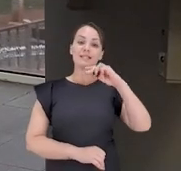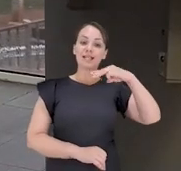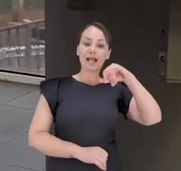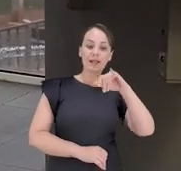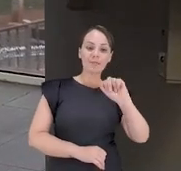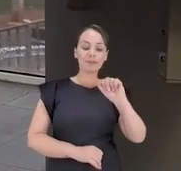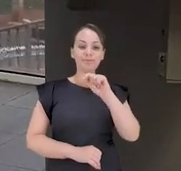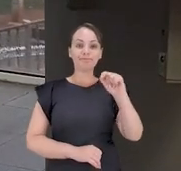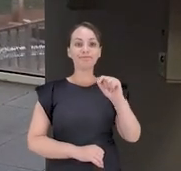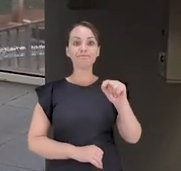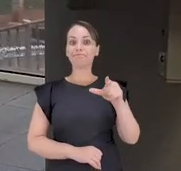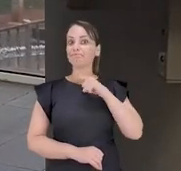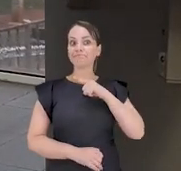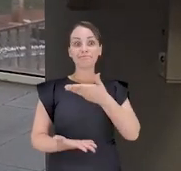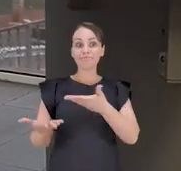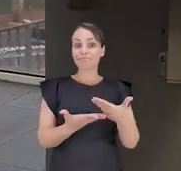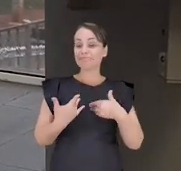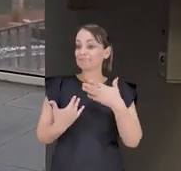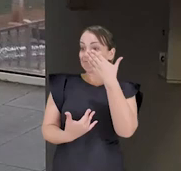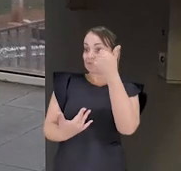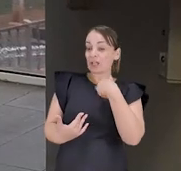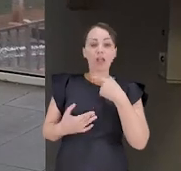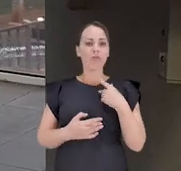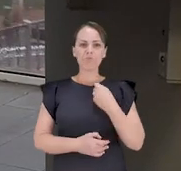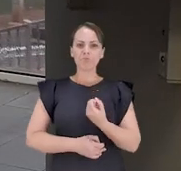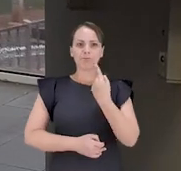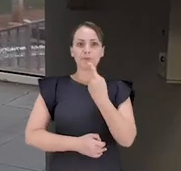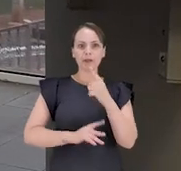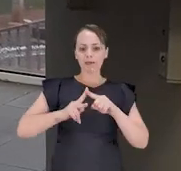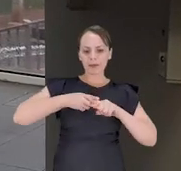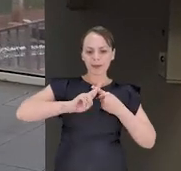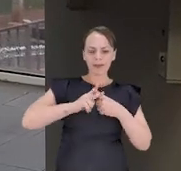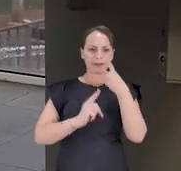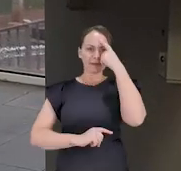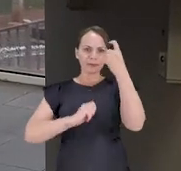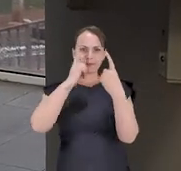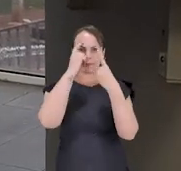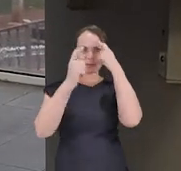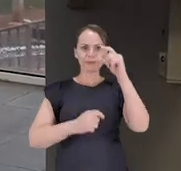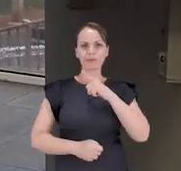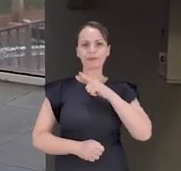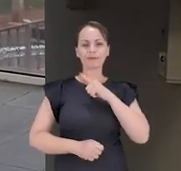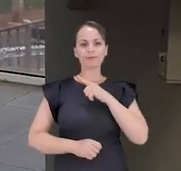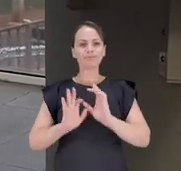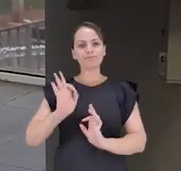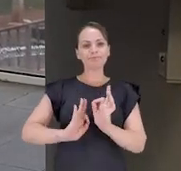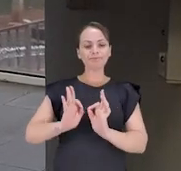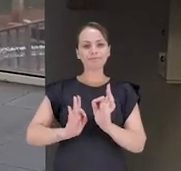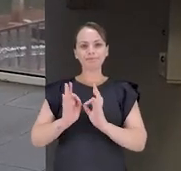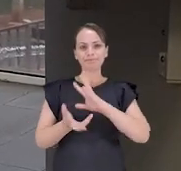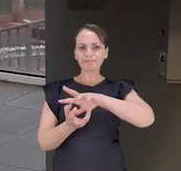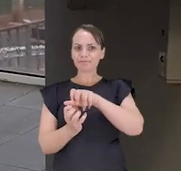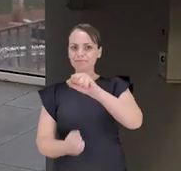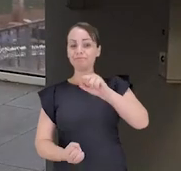jujuba_slimes_asmr_. Gente, essa conta é um sucesso. Eu fico impressionada com a edição dos vídeos, com a criatividade nas suas criações de slimes,